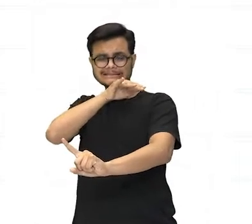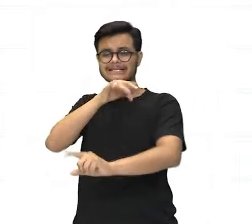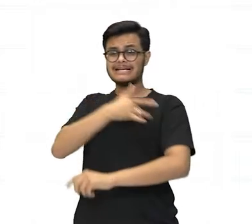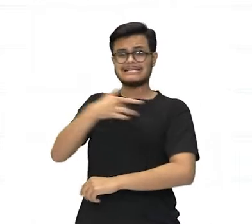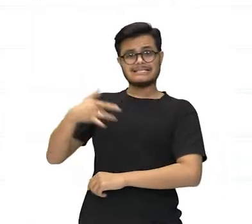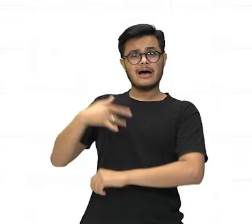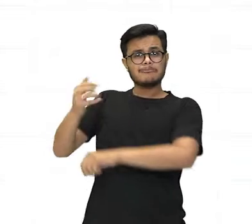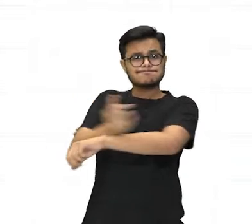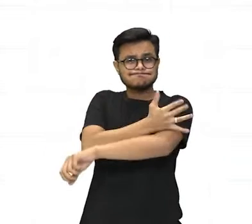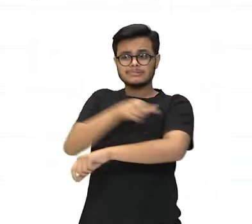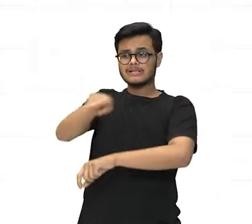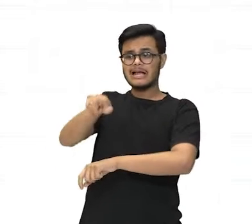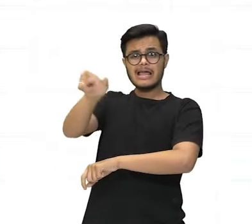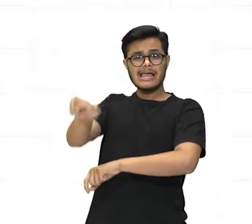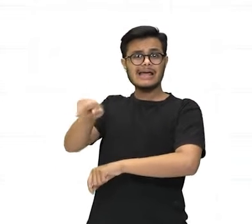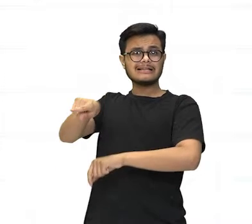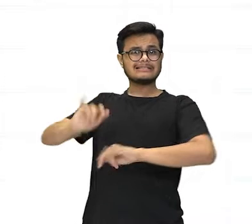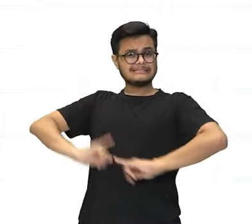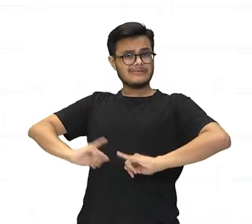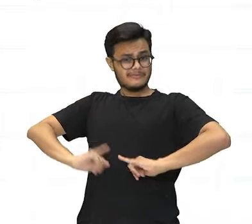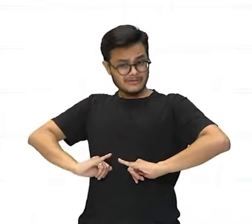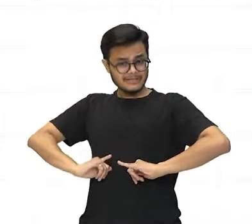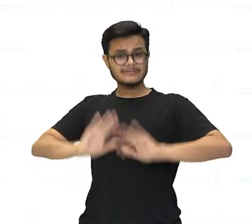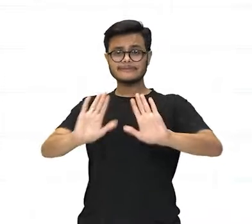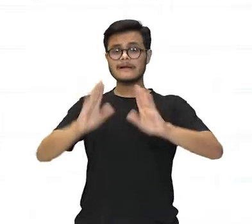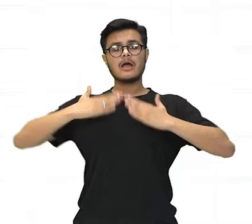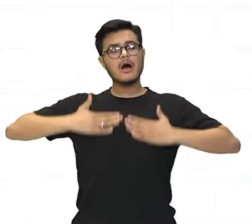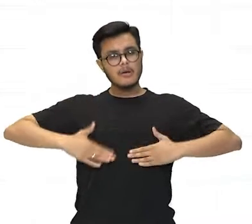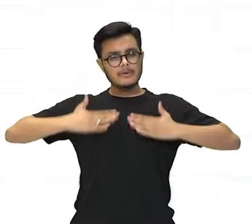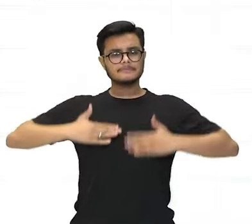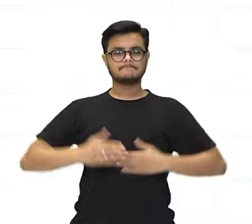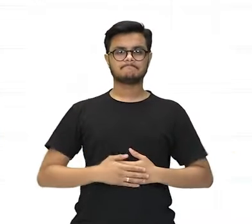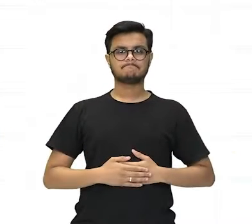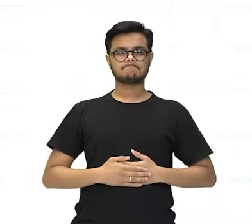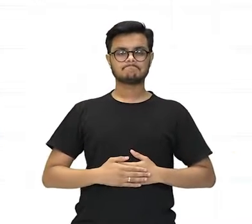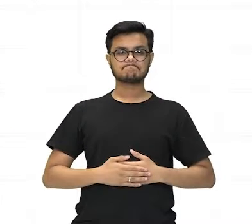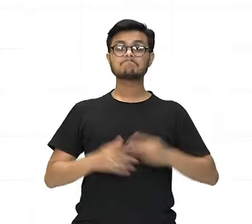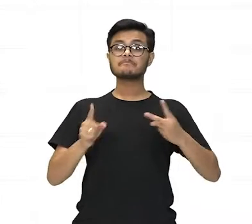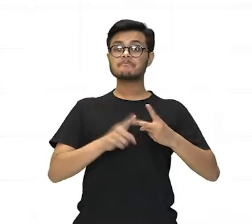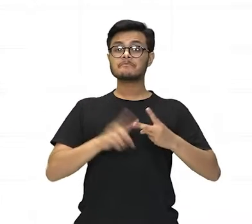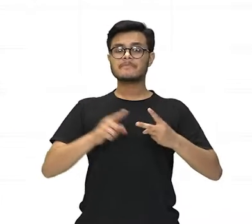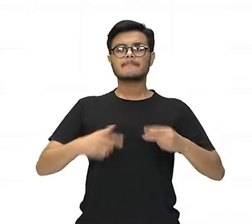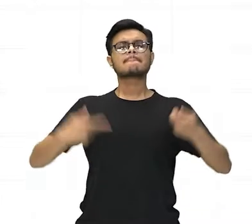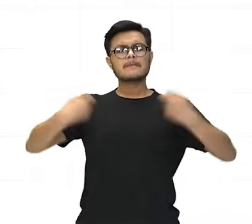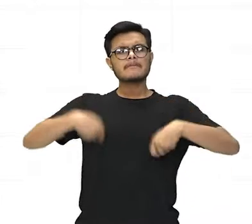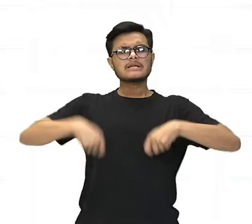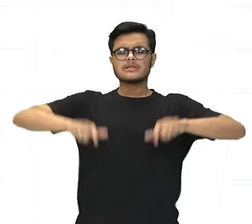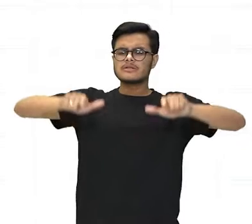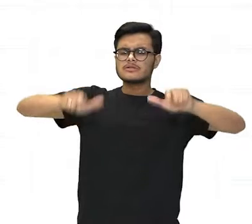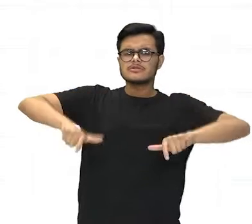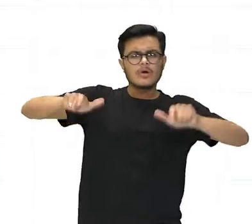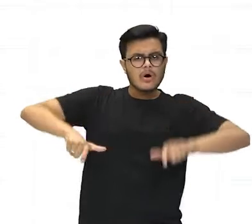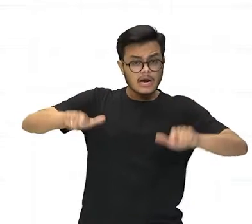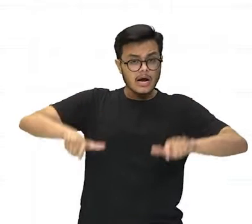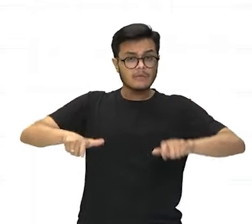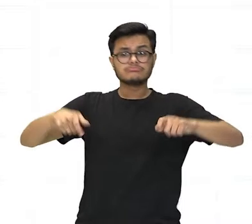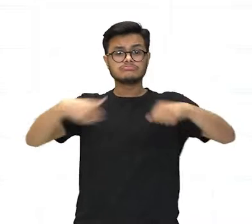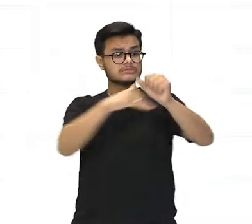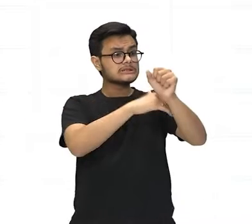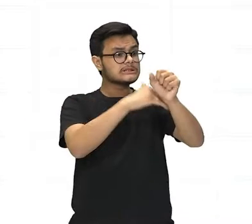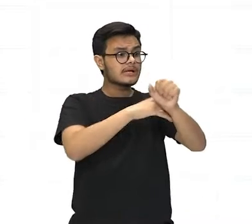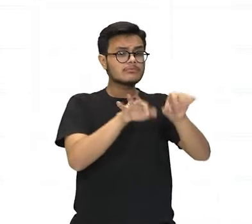das emoções da pessoa que sofreu o acidente. 2, garantir a segurança, sinalizando o local